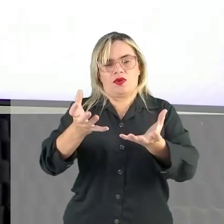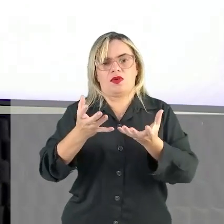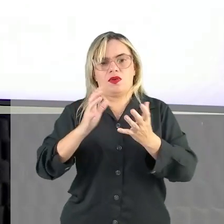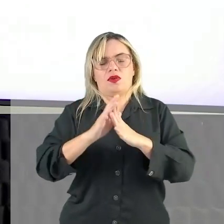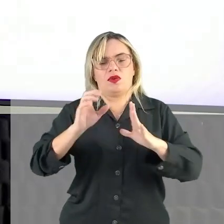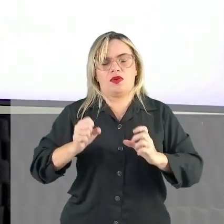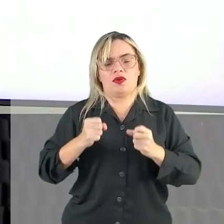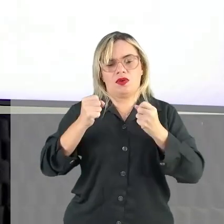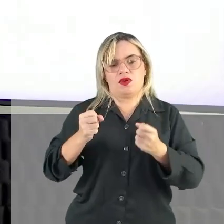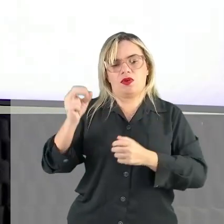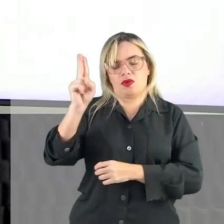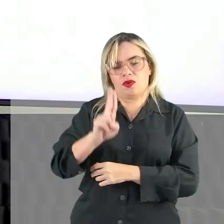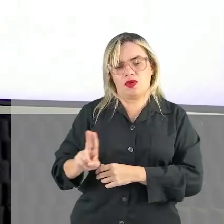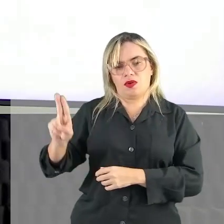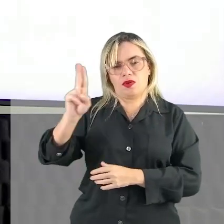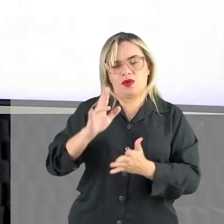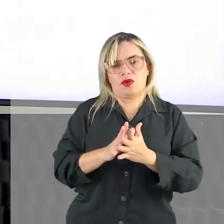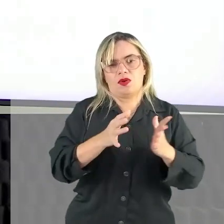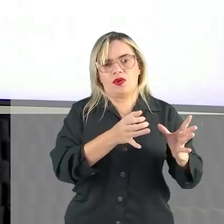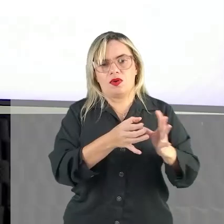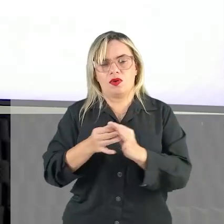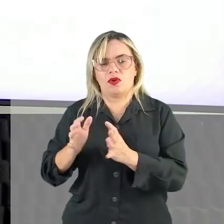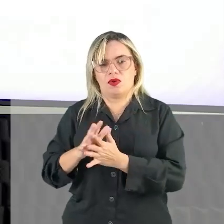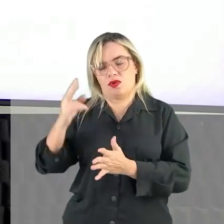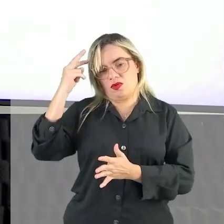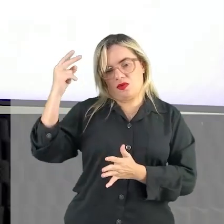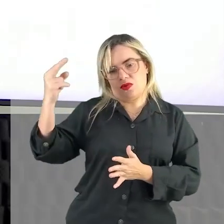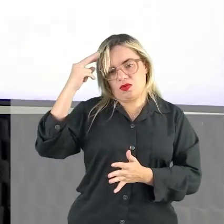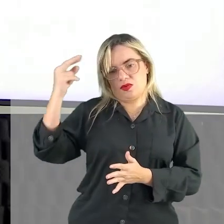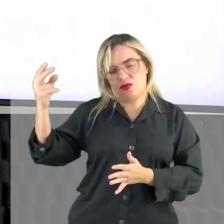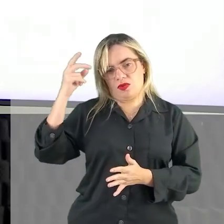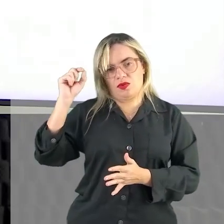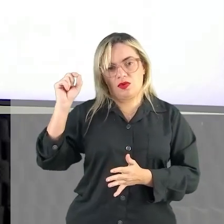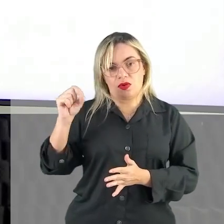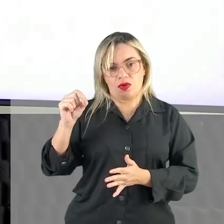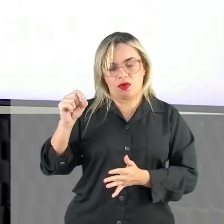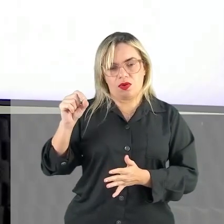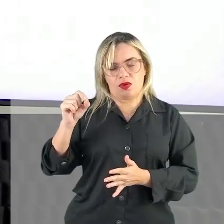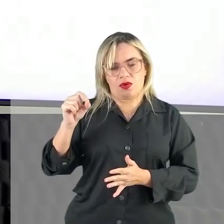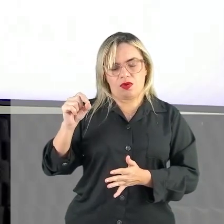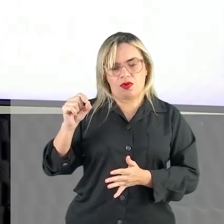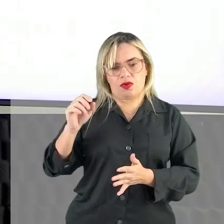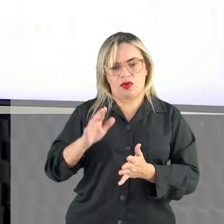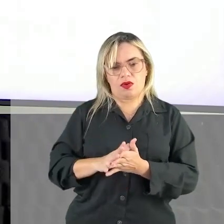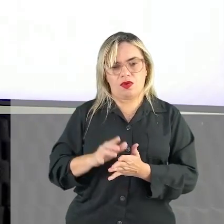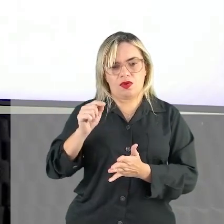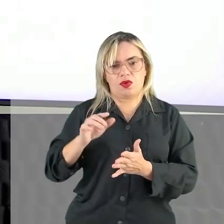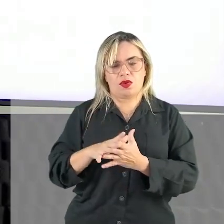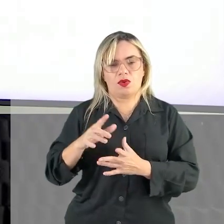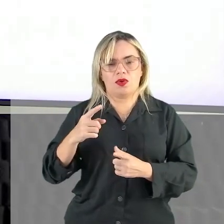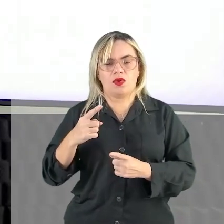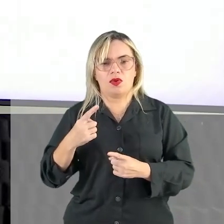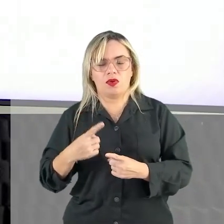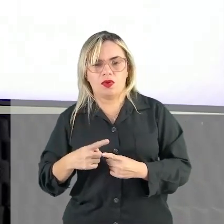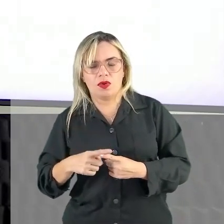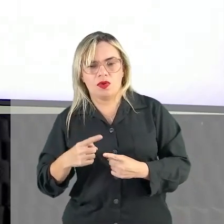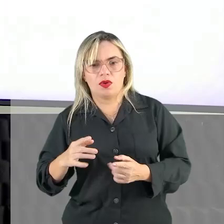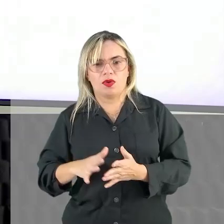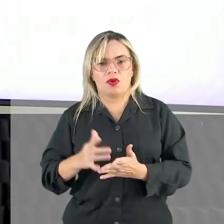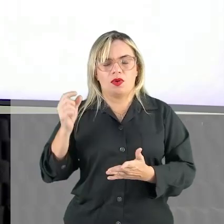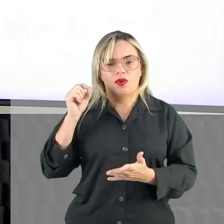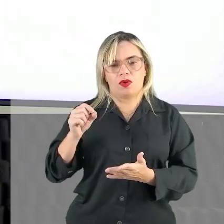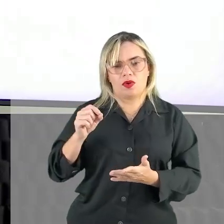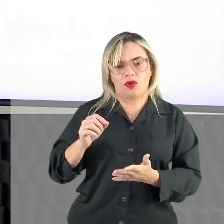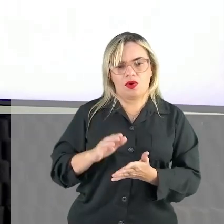puder, você utiliza um contexto histórico, mas isso dentro da parte da justificativa, como